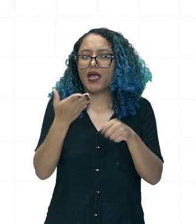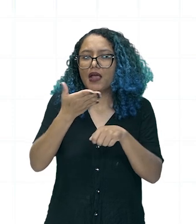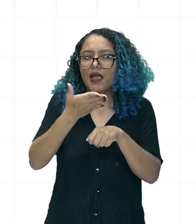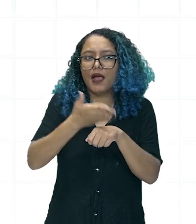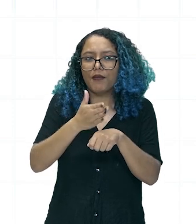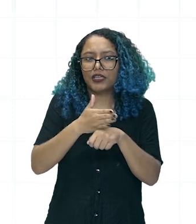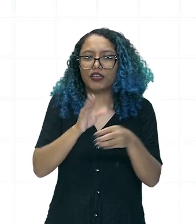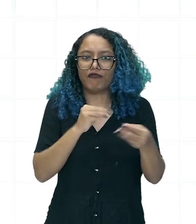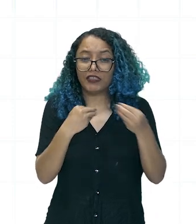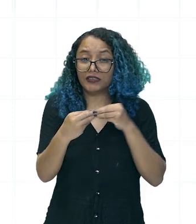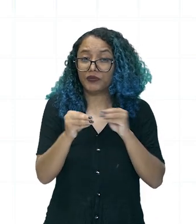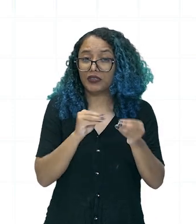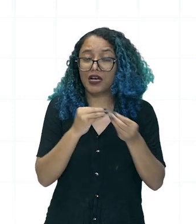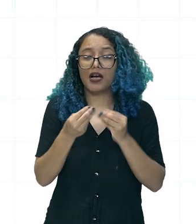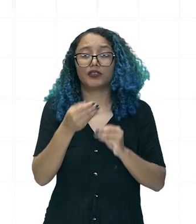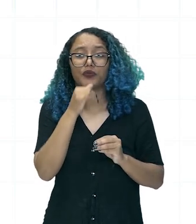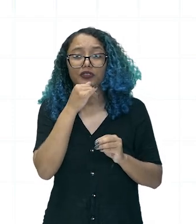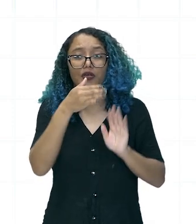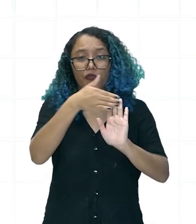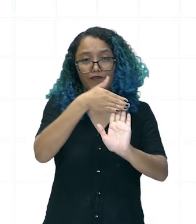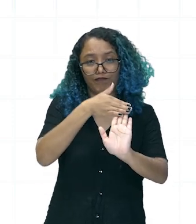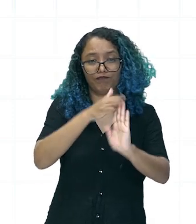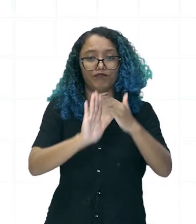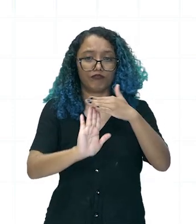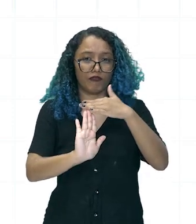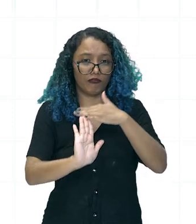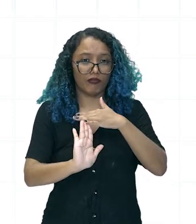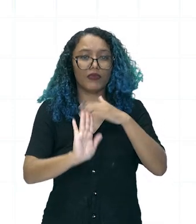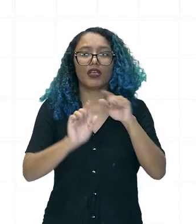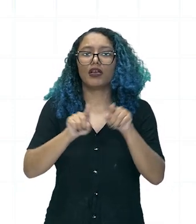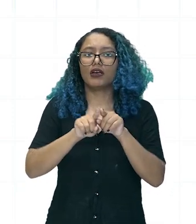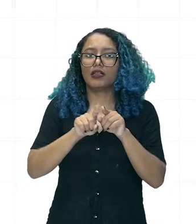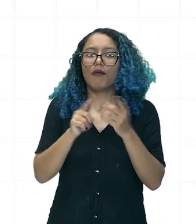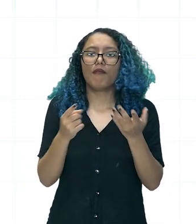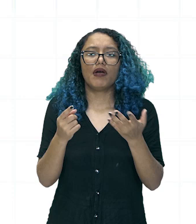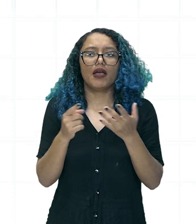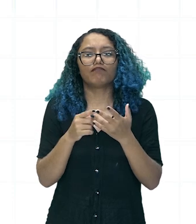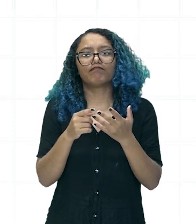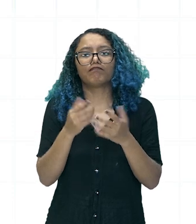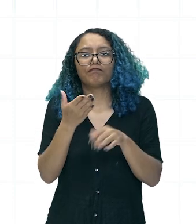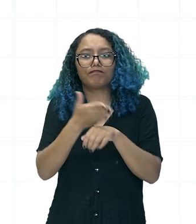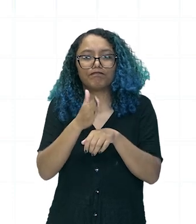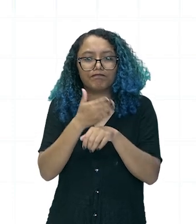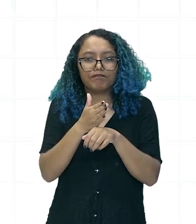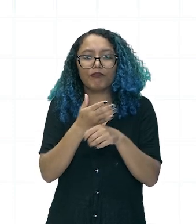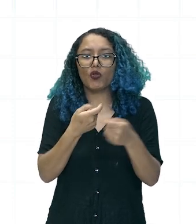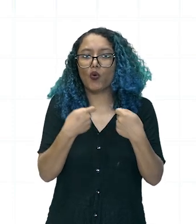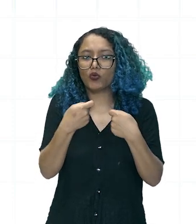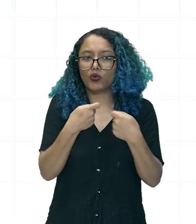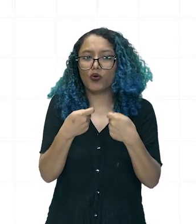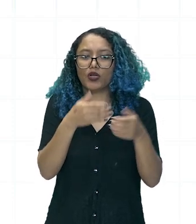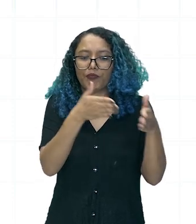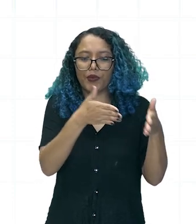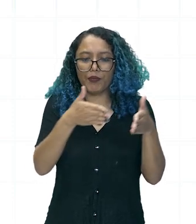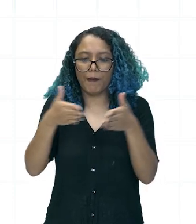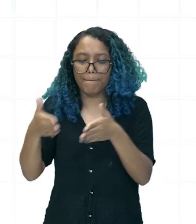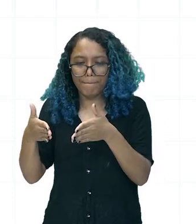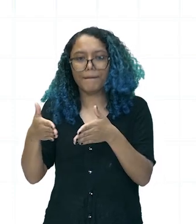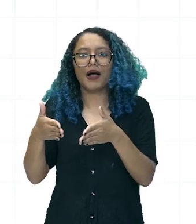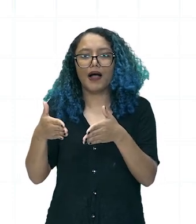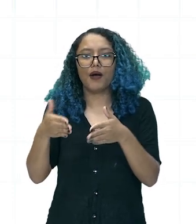atividade física livre. Pode ser na academia, no clube, no parque, certo? Então, elas estão